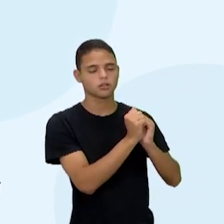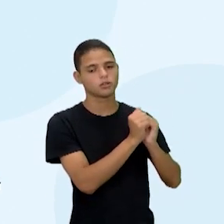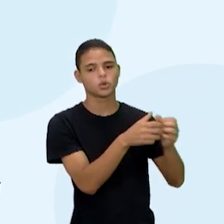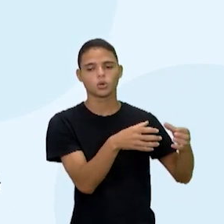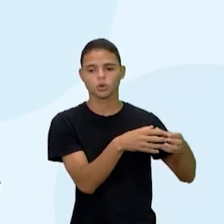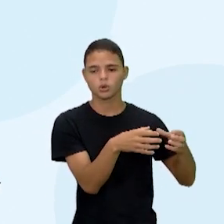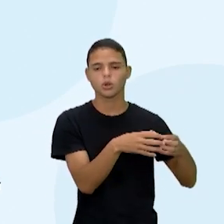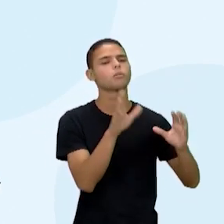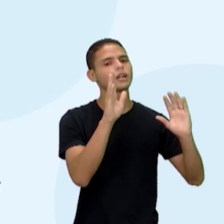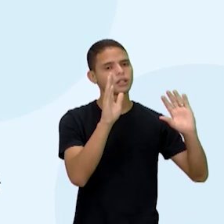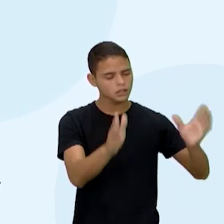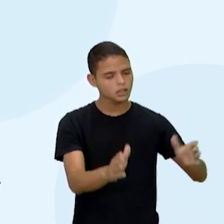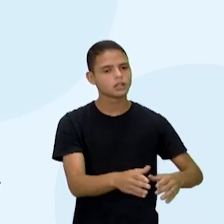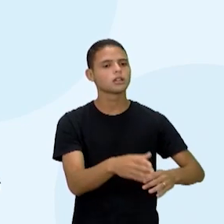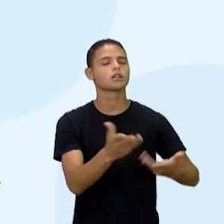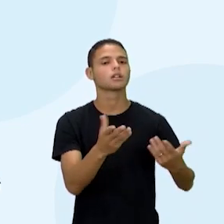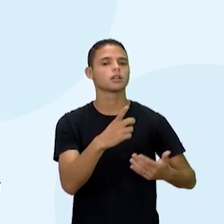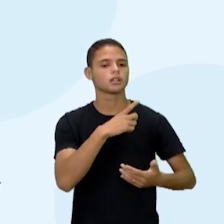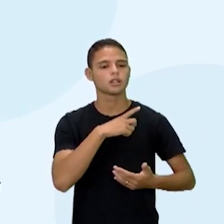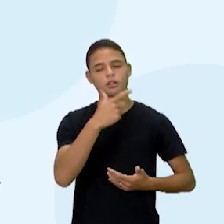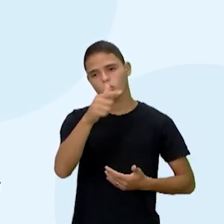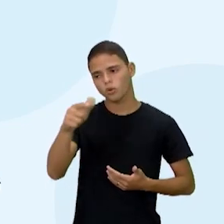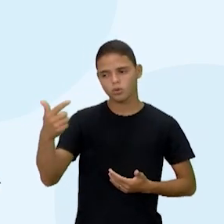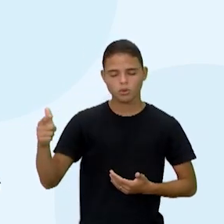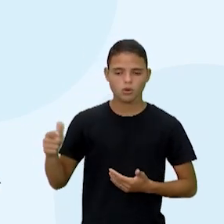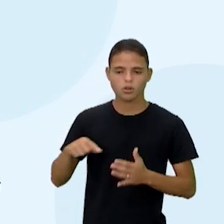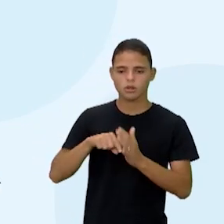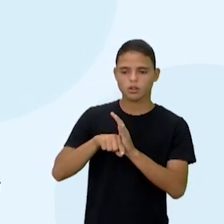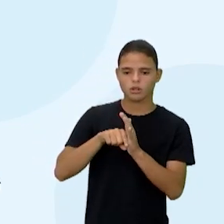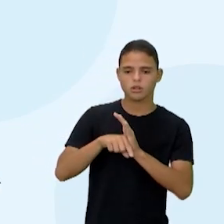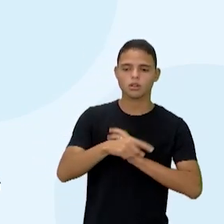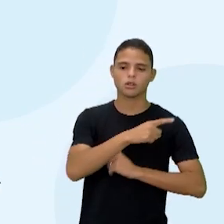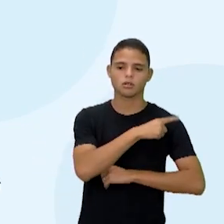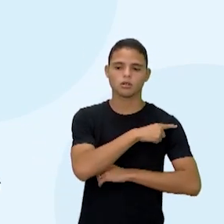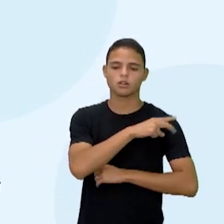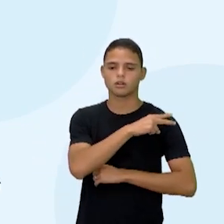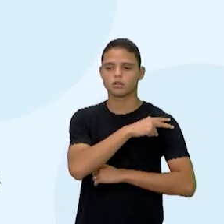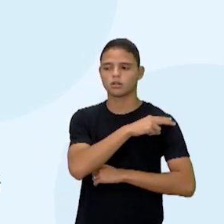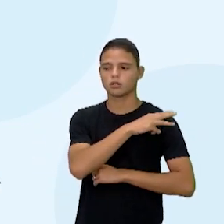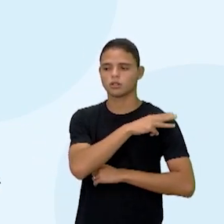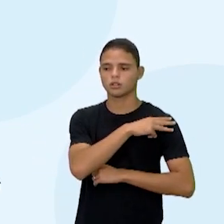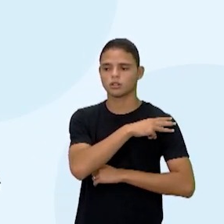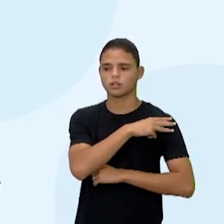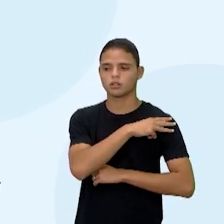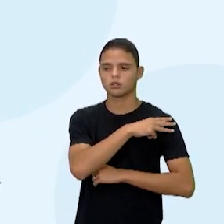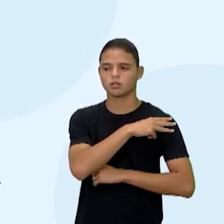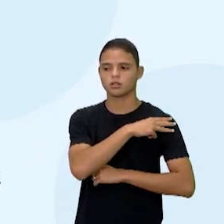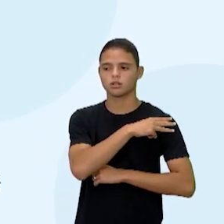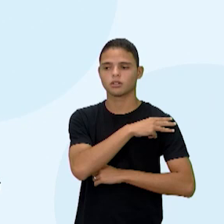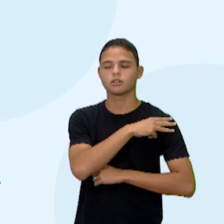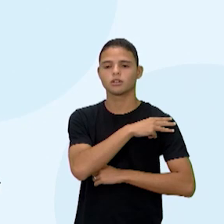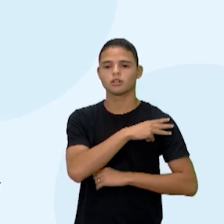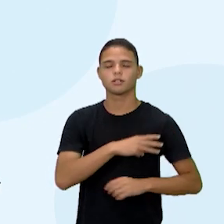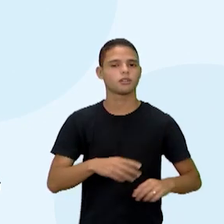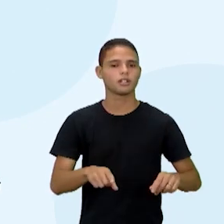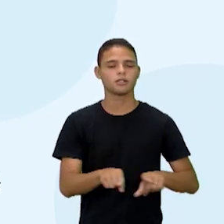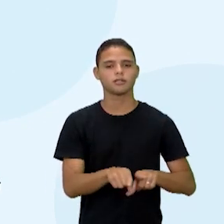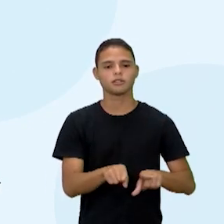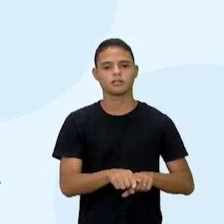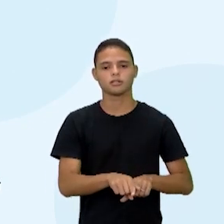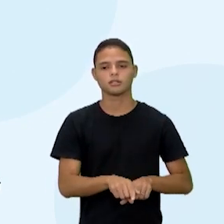tinham recebido enriquecimento de outras pesquisas no 1º, no 2º e no 3º ano. Esse 5º ano, ele